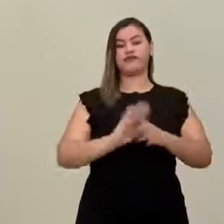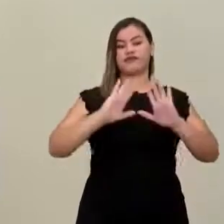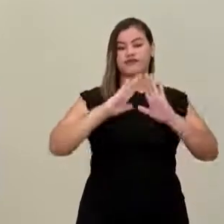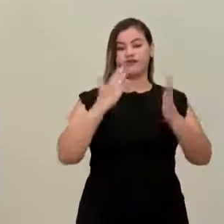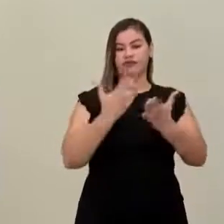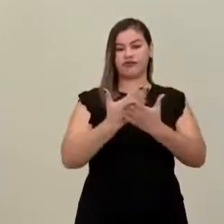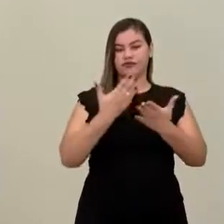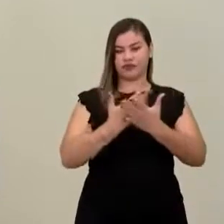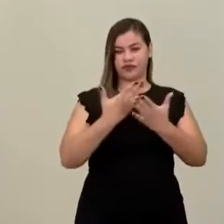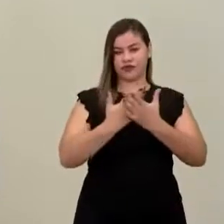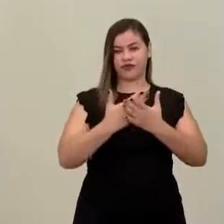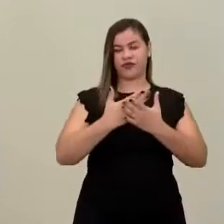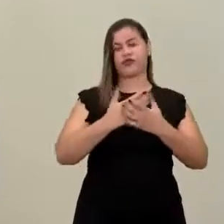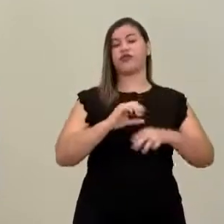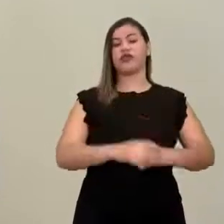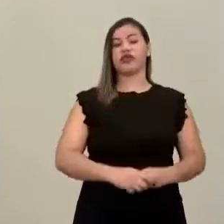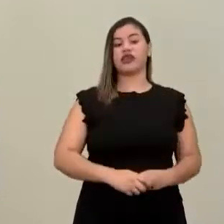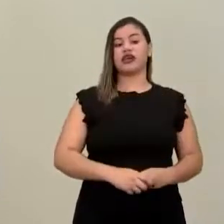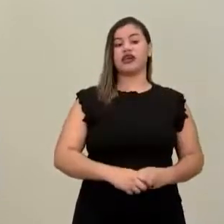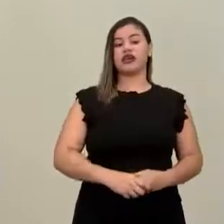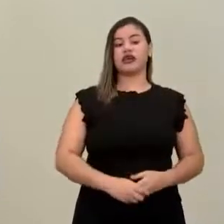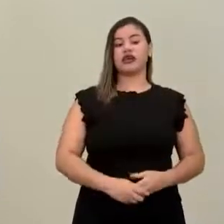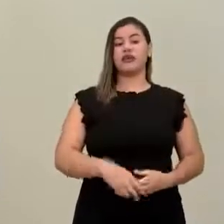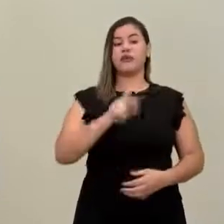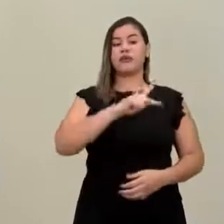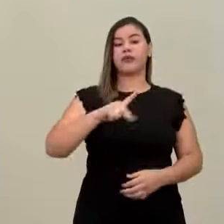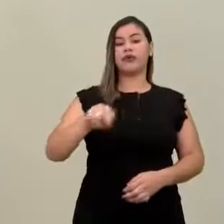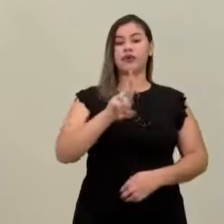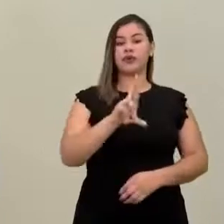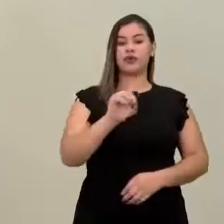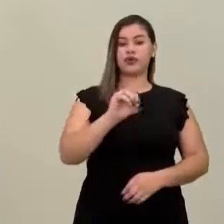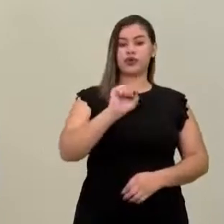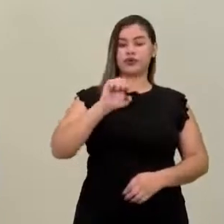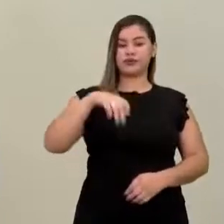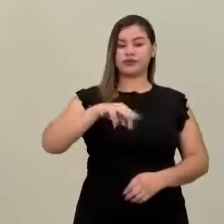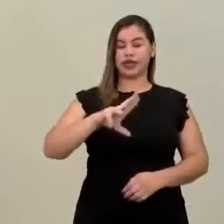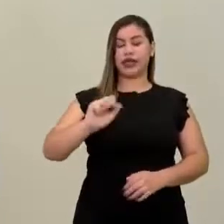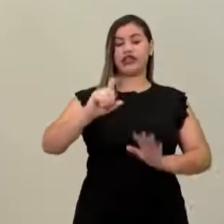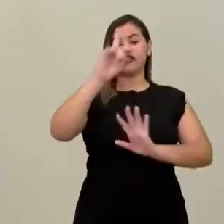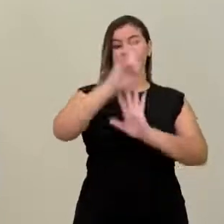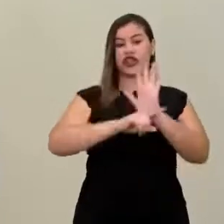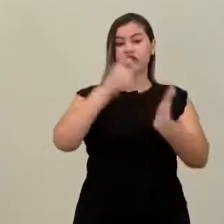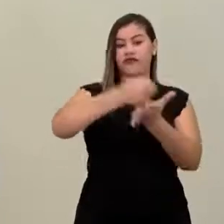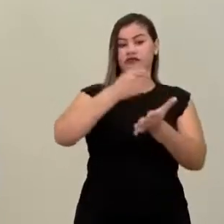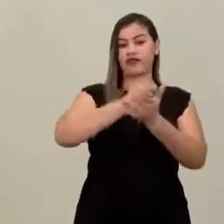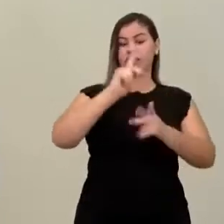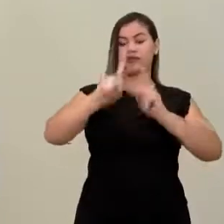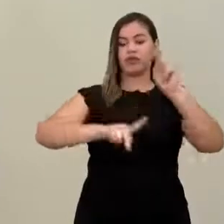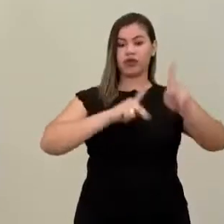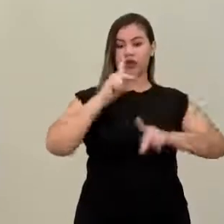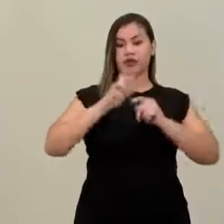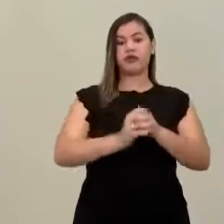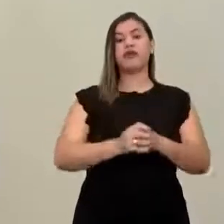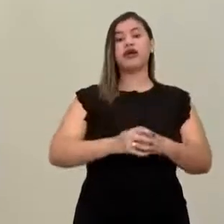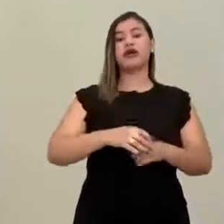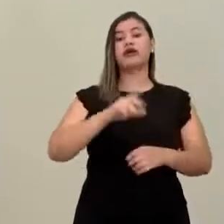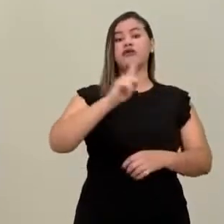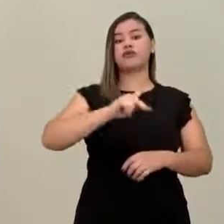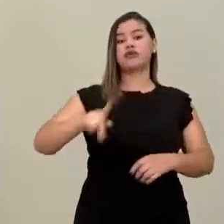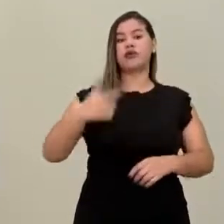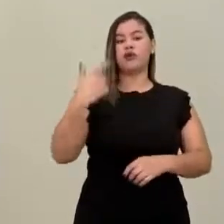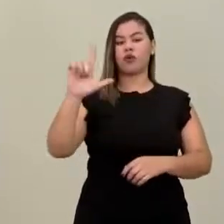assim mesmo? E a Pro Rosimeire, direitos e deveres de um povo. A Pro Maria Aparecida, cidadania, cada um